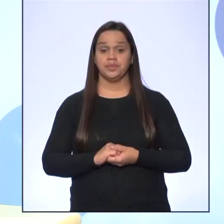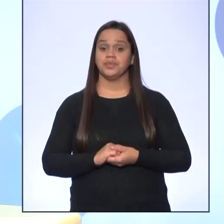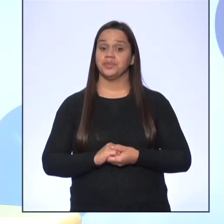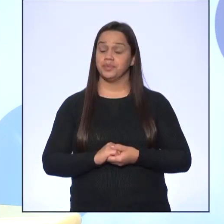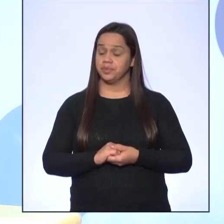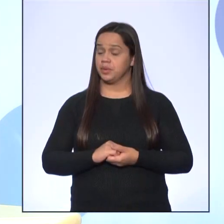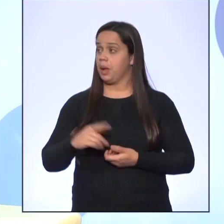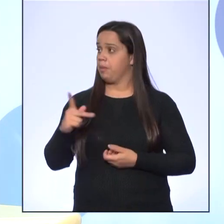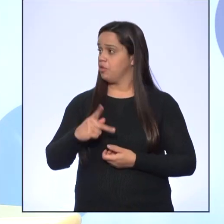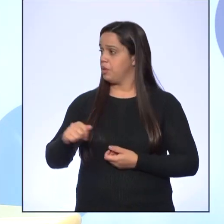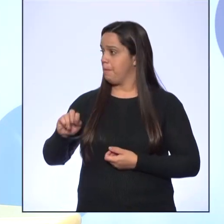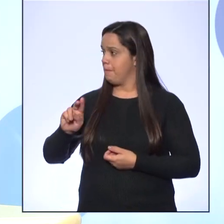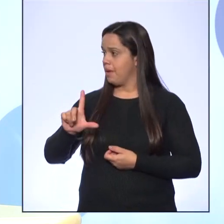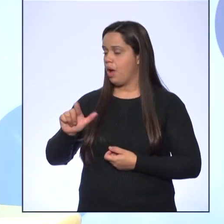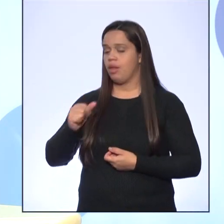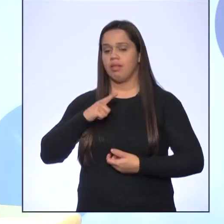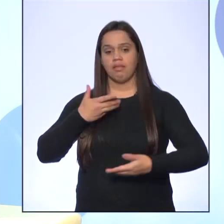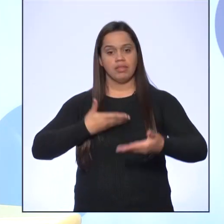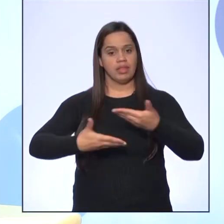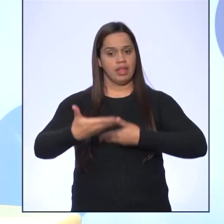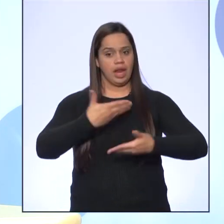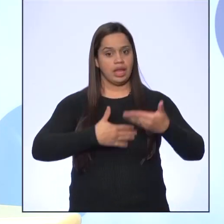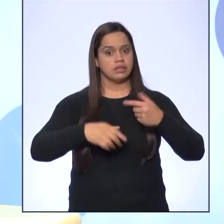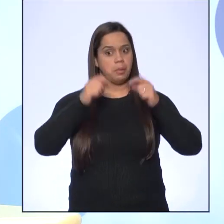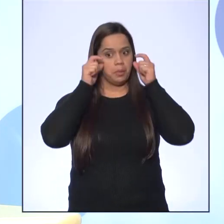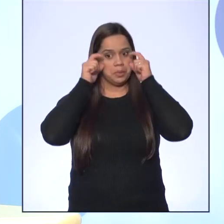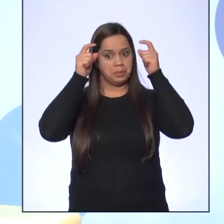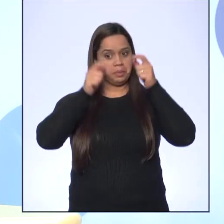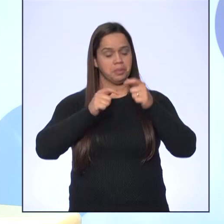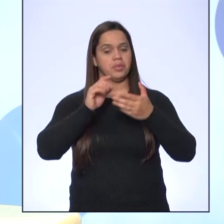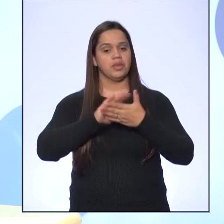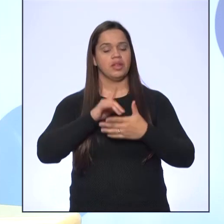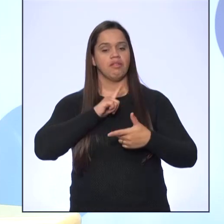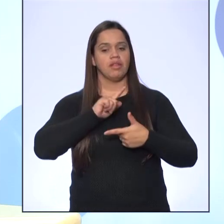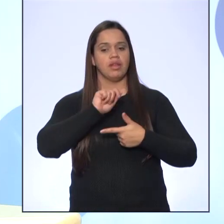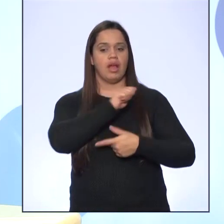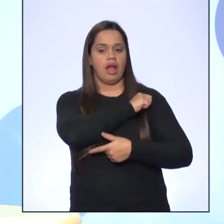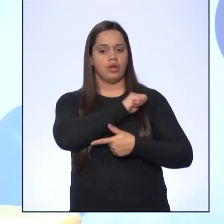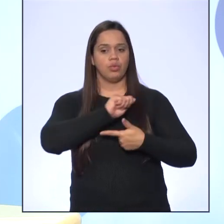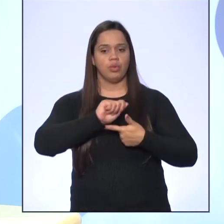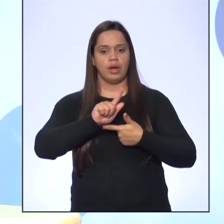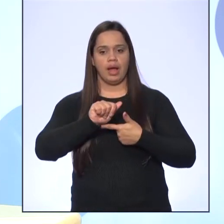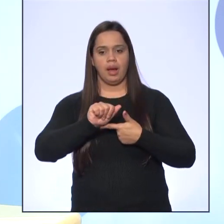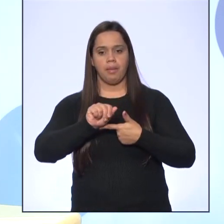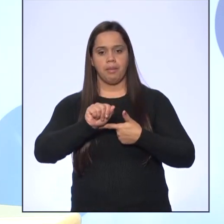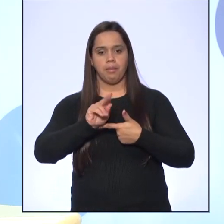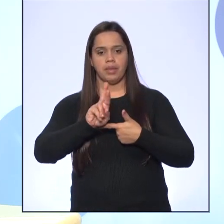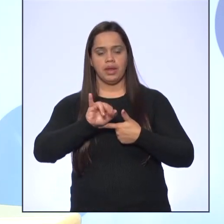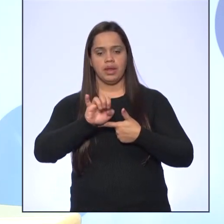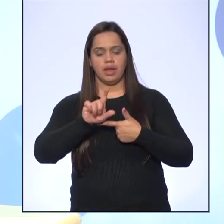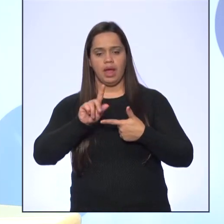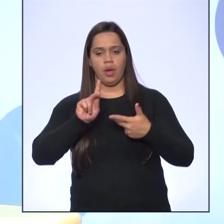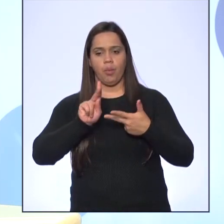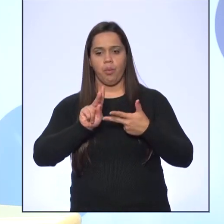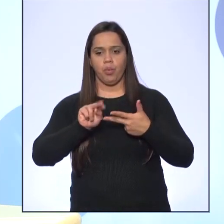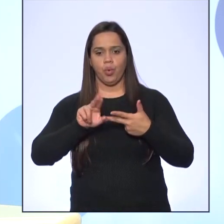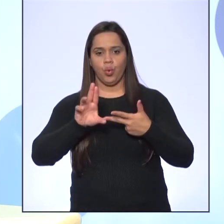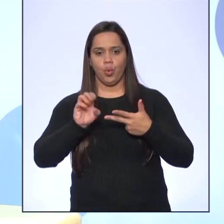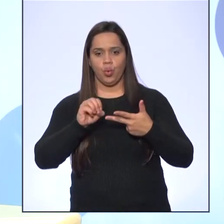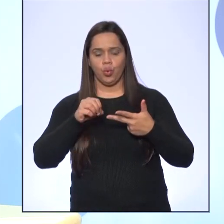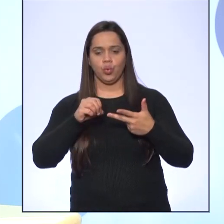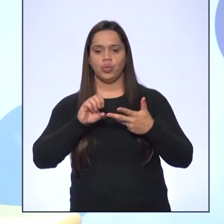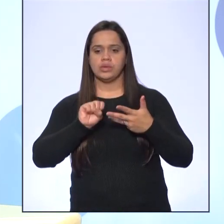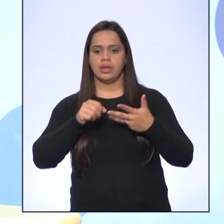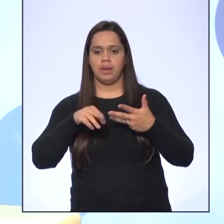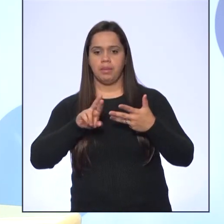Paula, nós tivemos algumas interações muito interessantes. Alguns alunos, por exemplo, Gabriel, Bruno, Sabrina, escreveram A Liberdade do